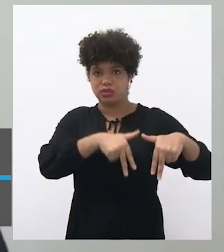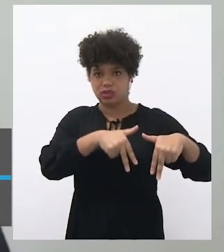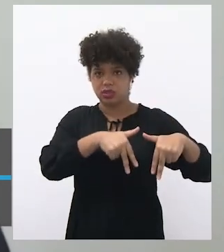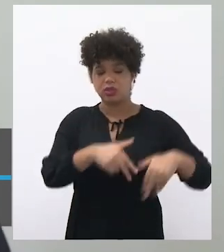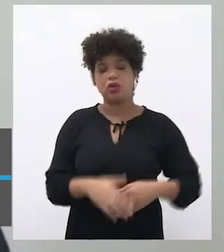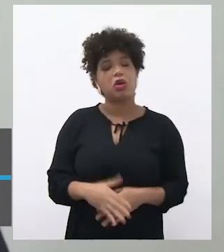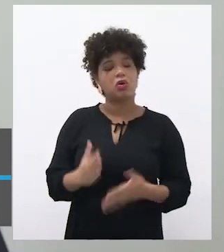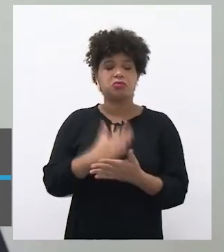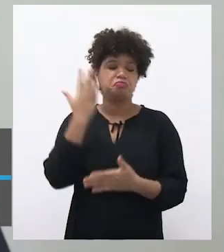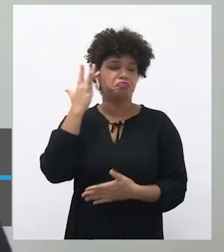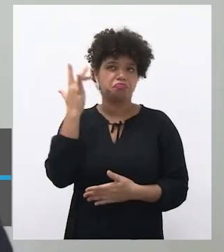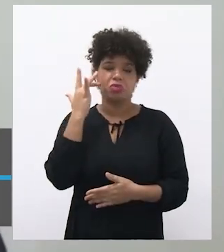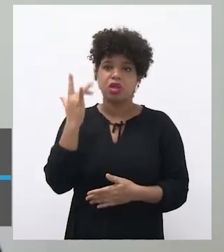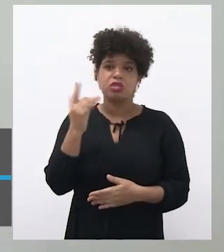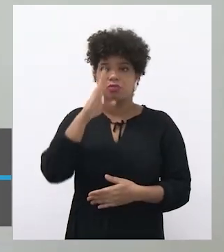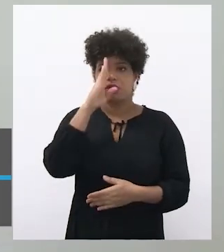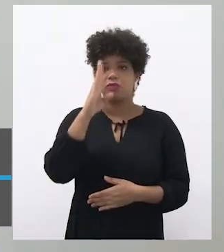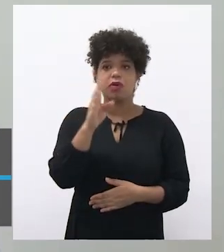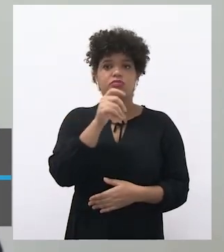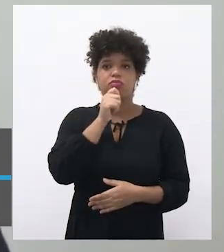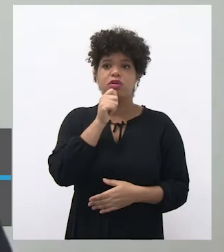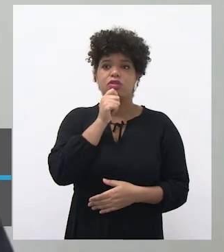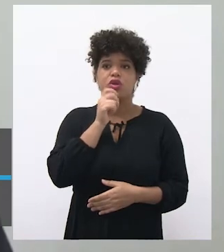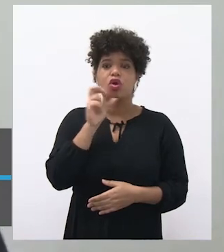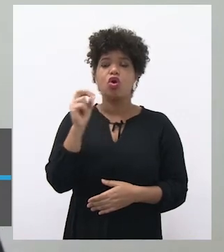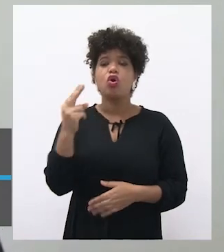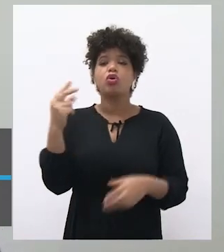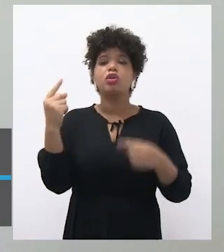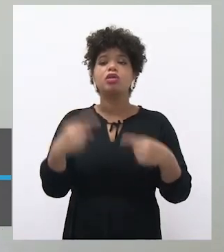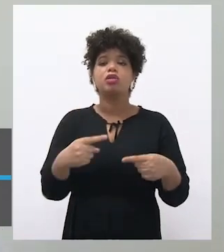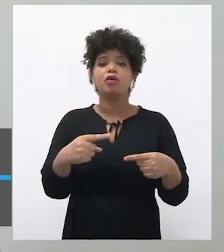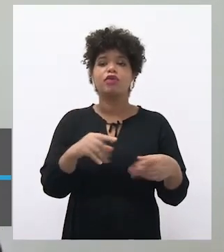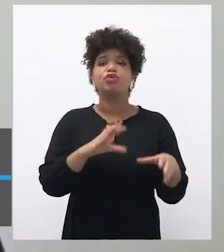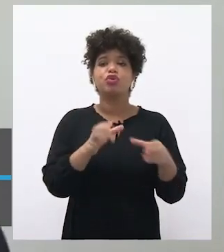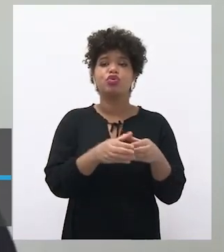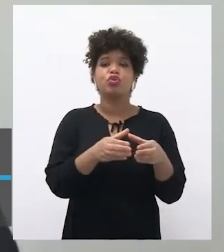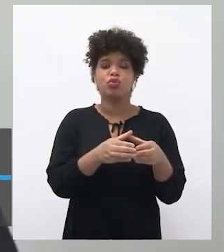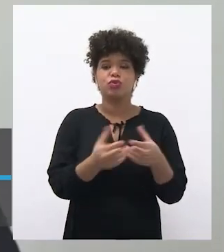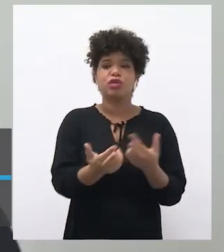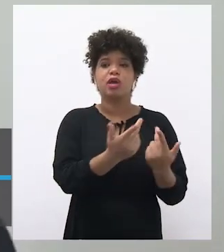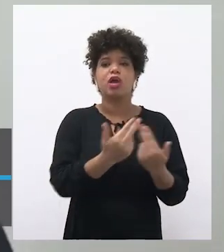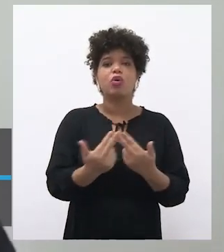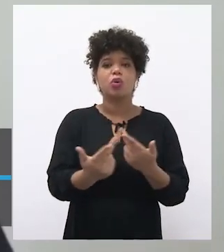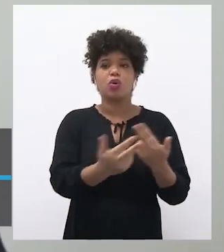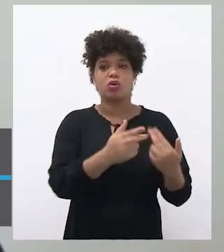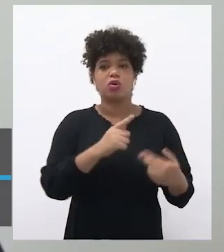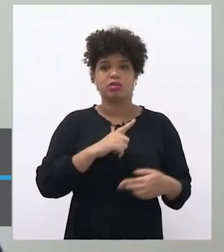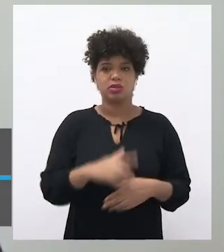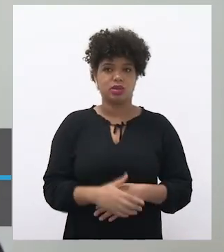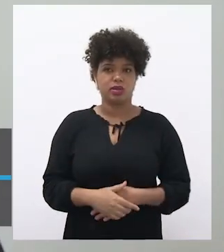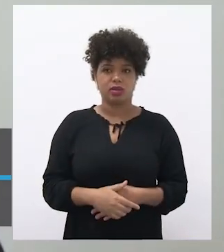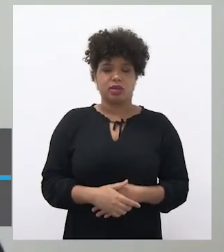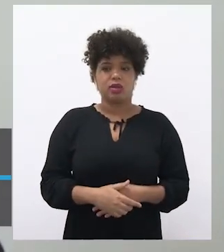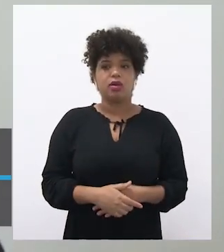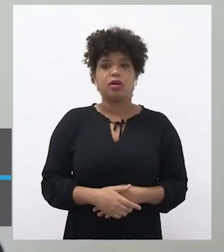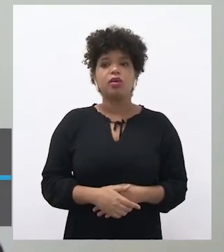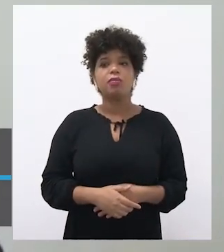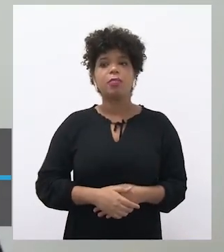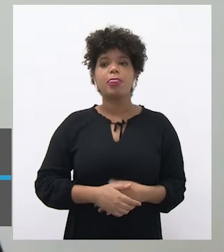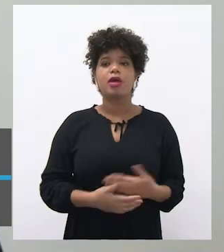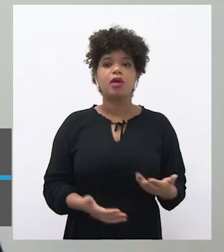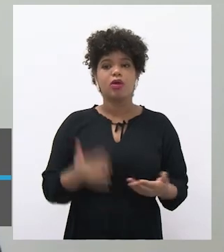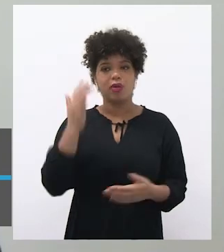além, é claro, de ter uma importância fundamental, porque eles também acabam definindo as agendas, né,